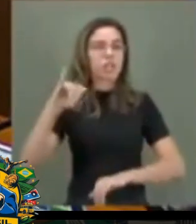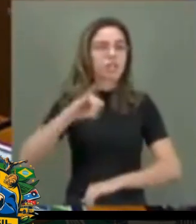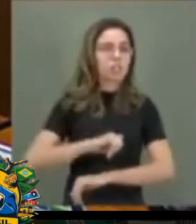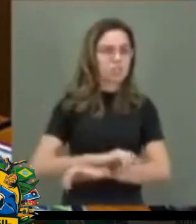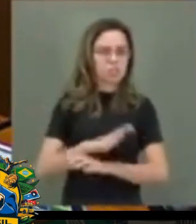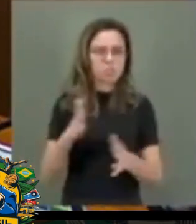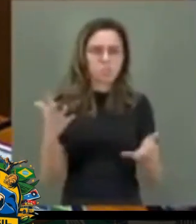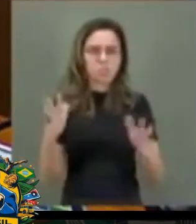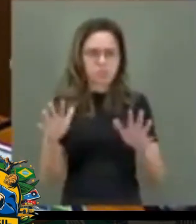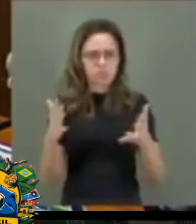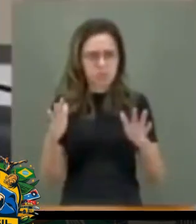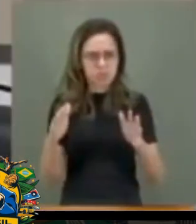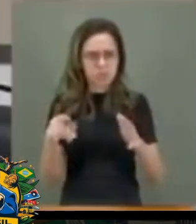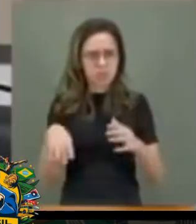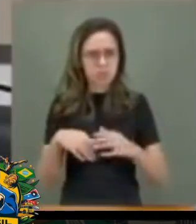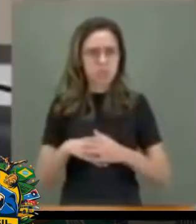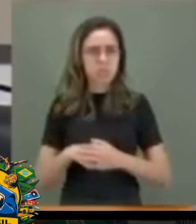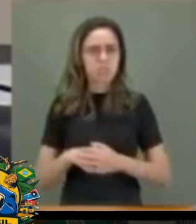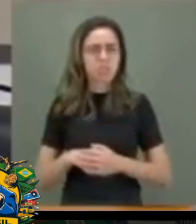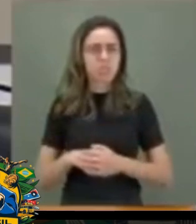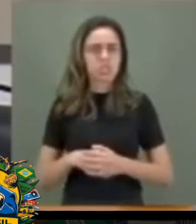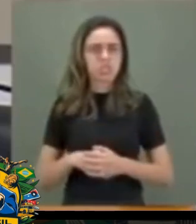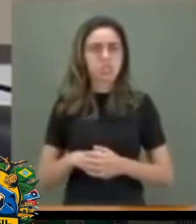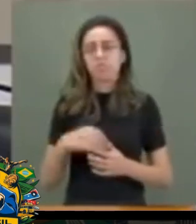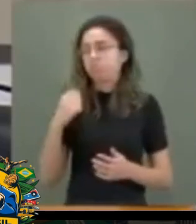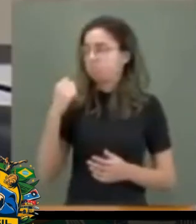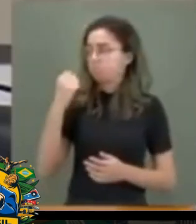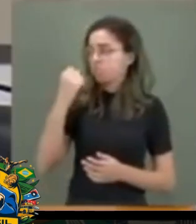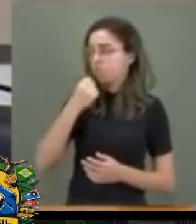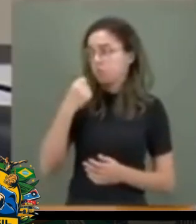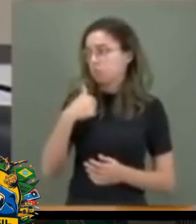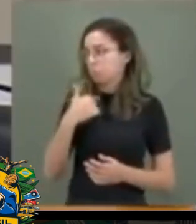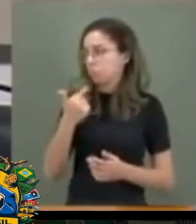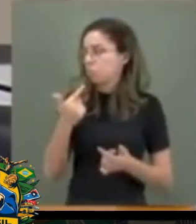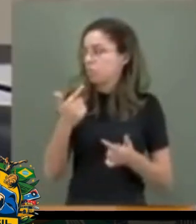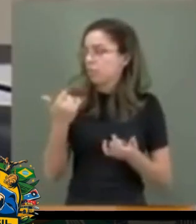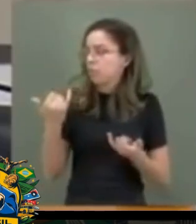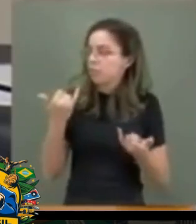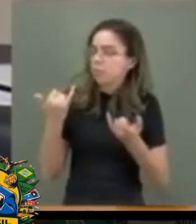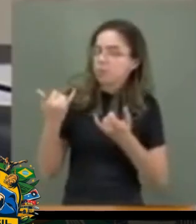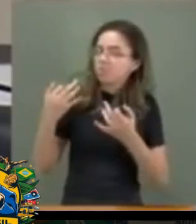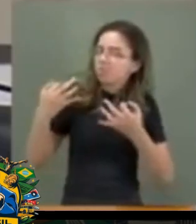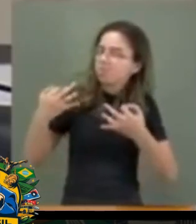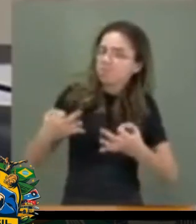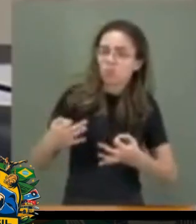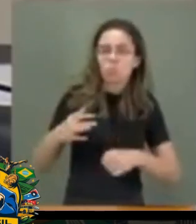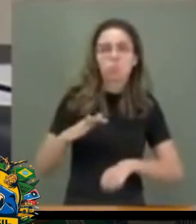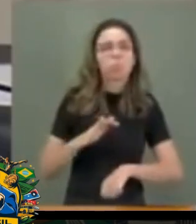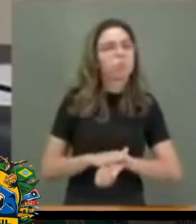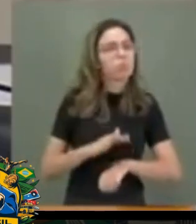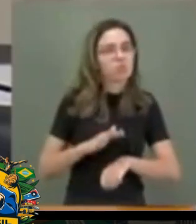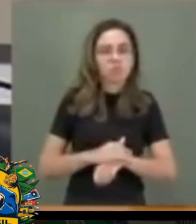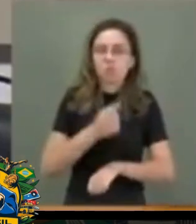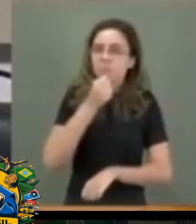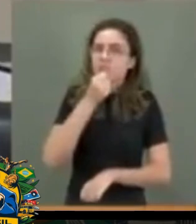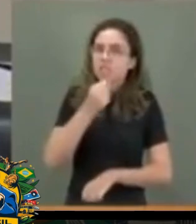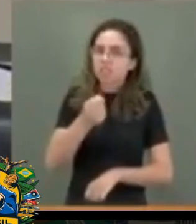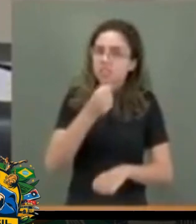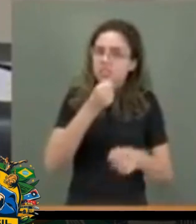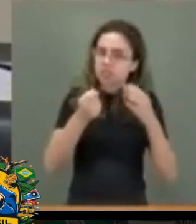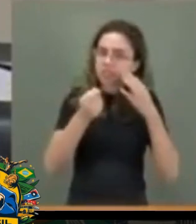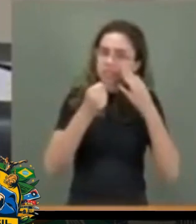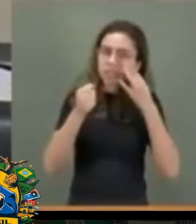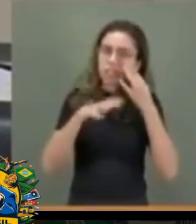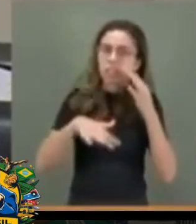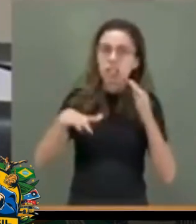tempo mesmo? Senador, eu não tenho a informação exata do tempo que ele ficou ali para a entrevista dele de controle